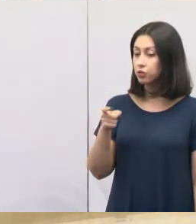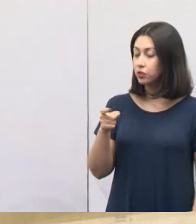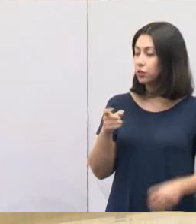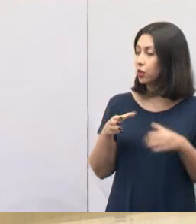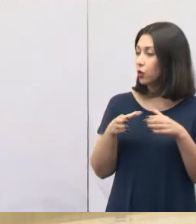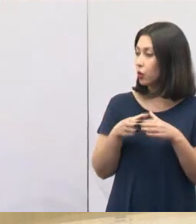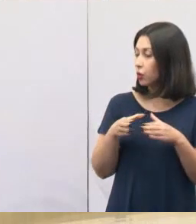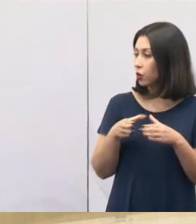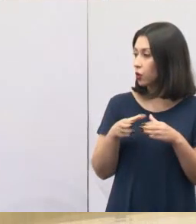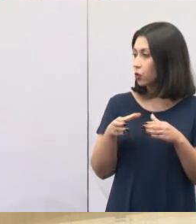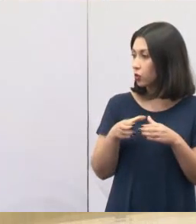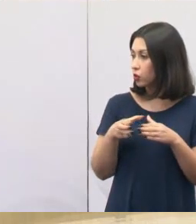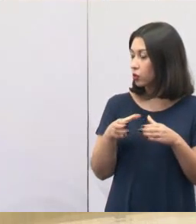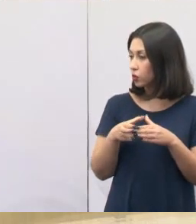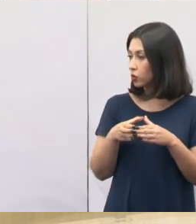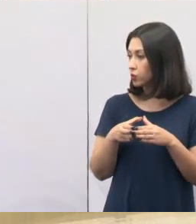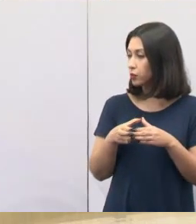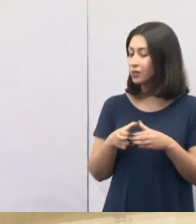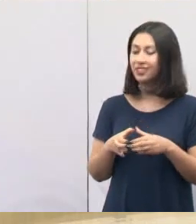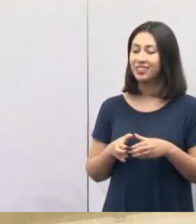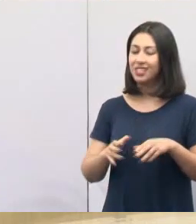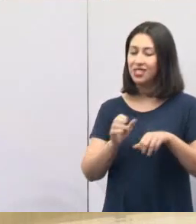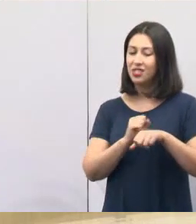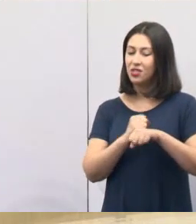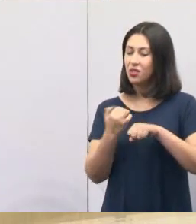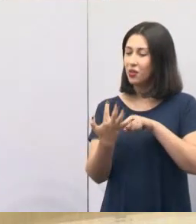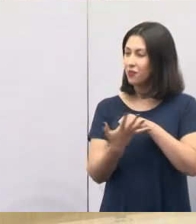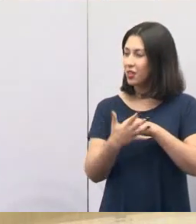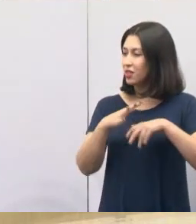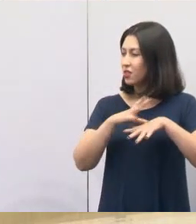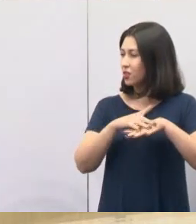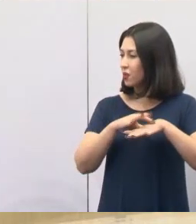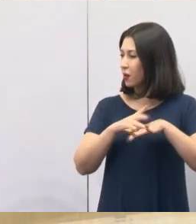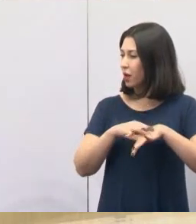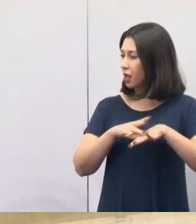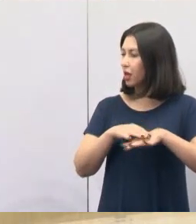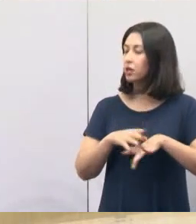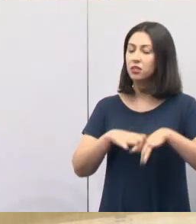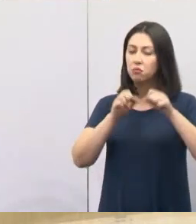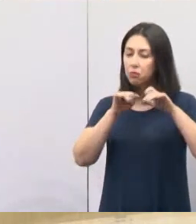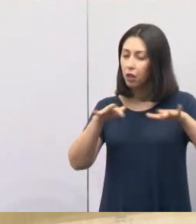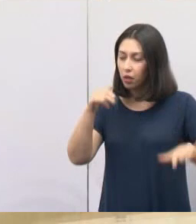Grupo de Vigilância Sanitária e Epidemiológica 27,